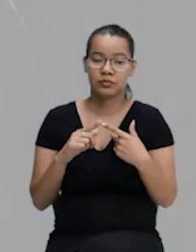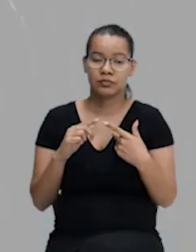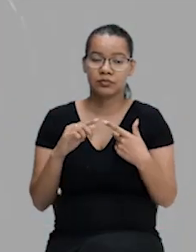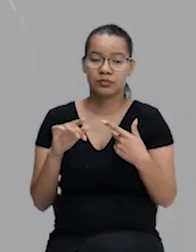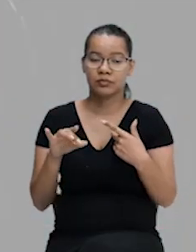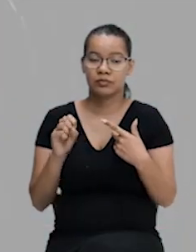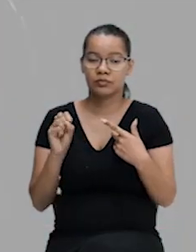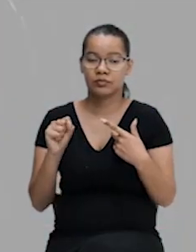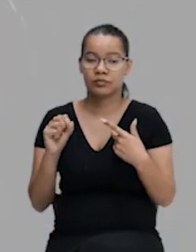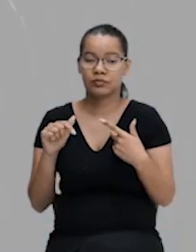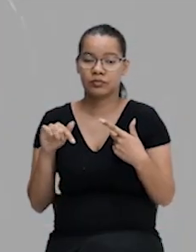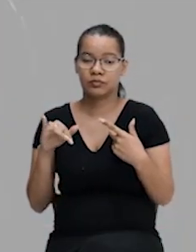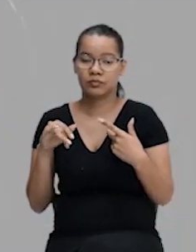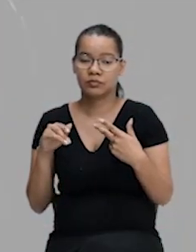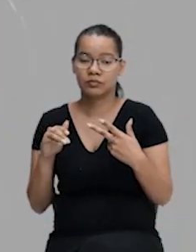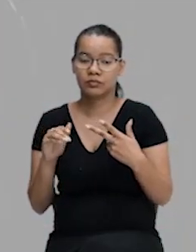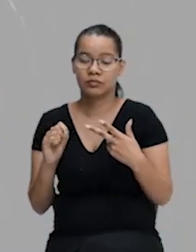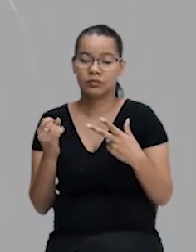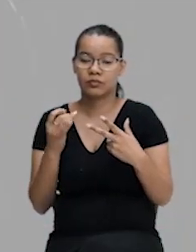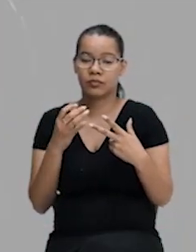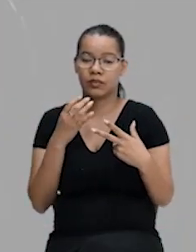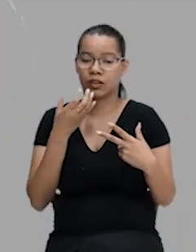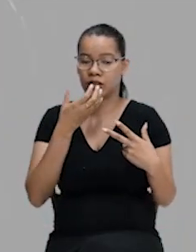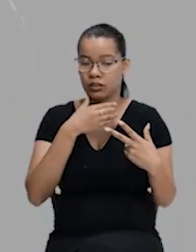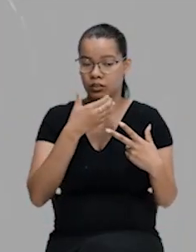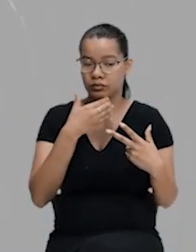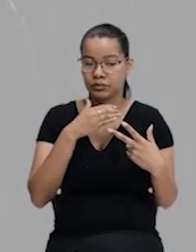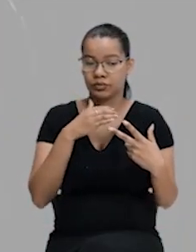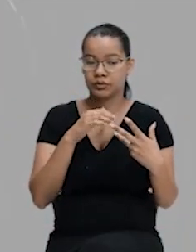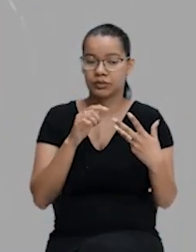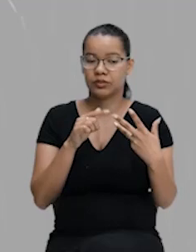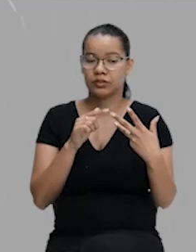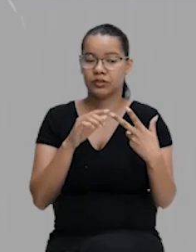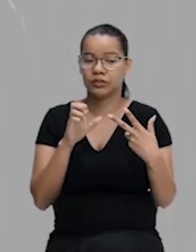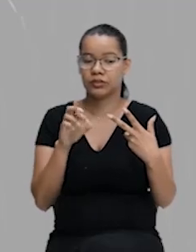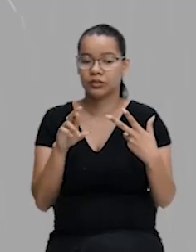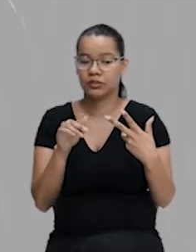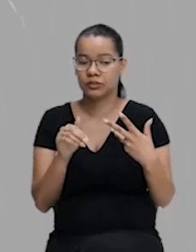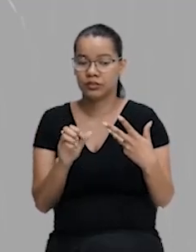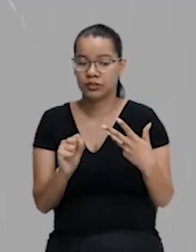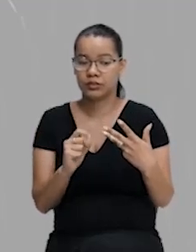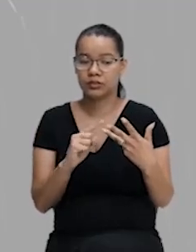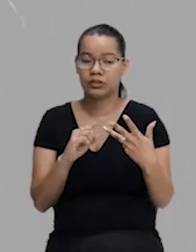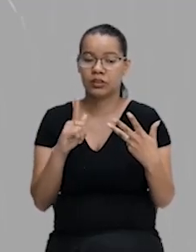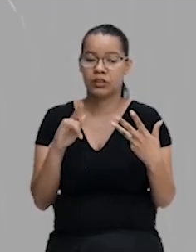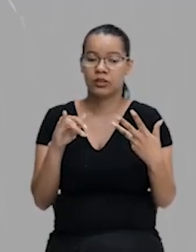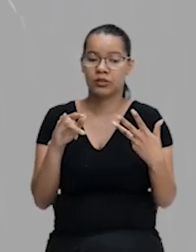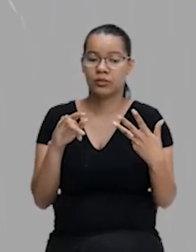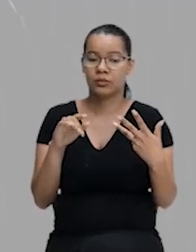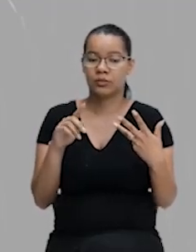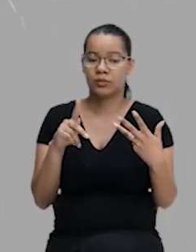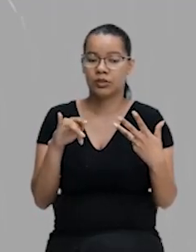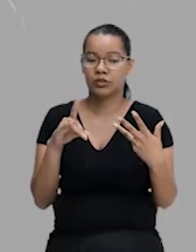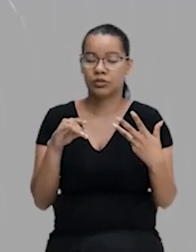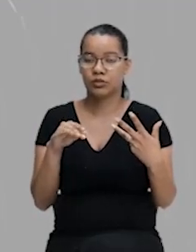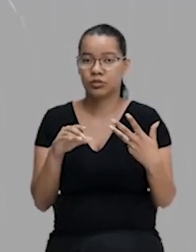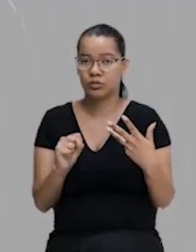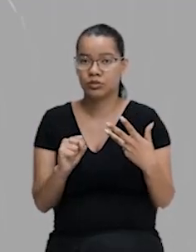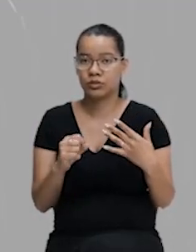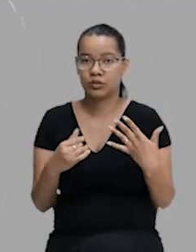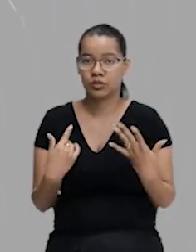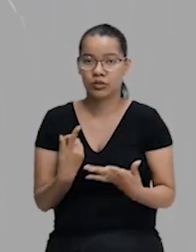dos lipídios, que também são conhecidos como gorduras, certo? Então, a gente vai trabalhar esse tema na nossa aula.